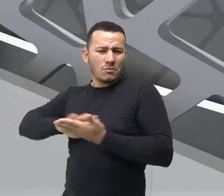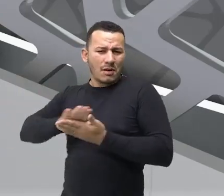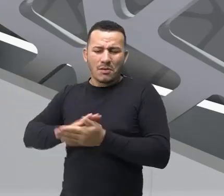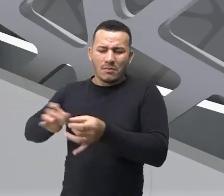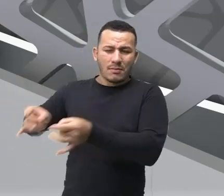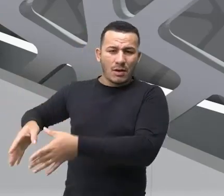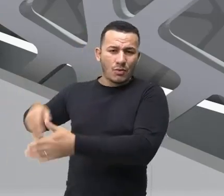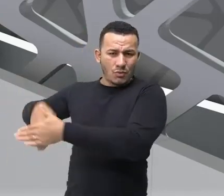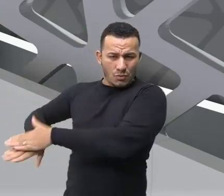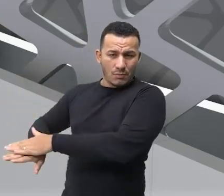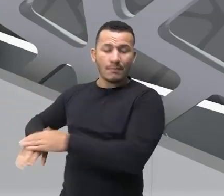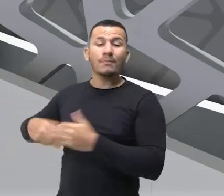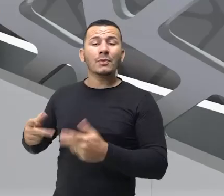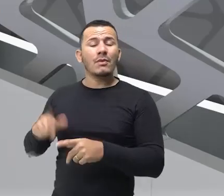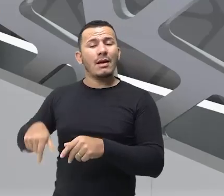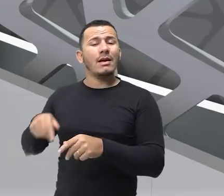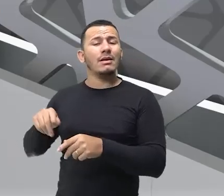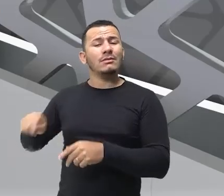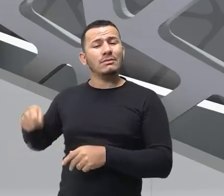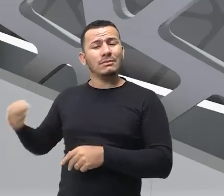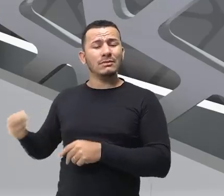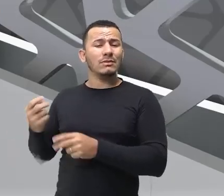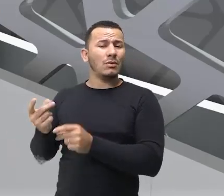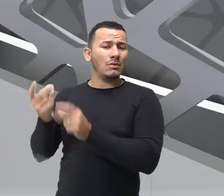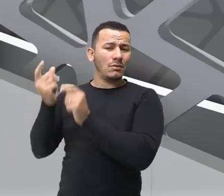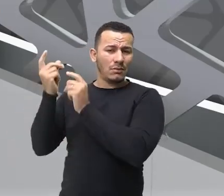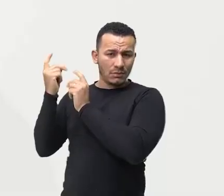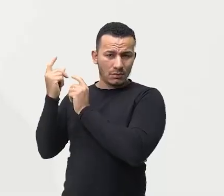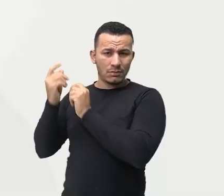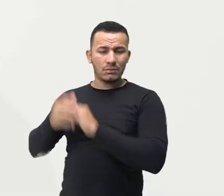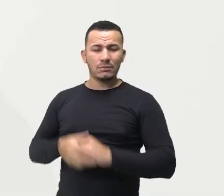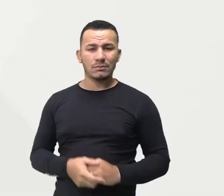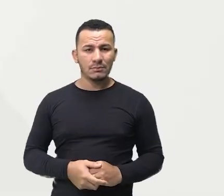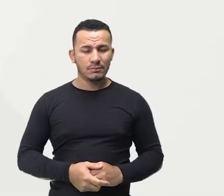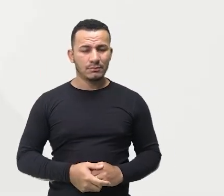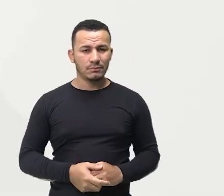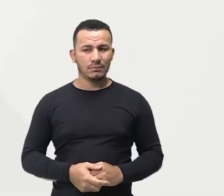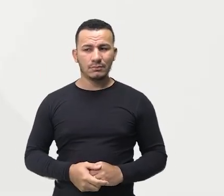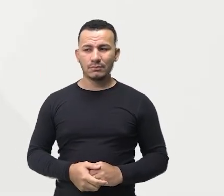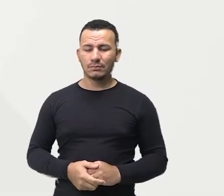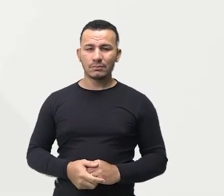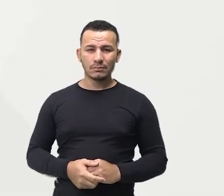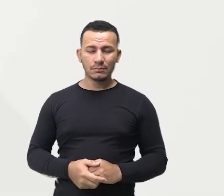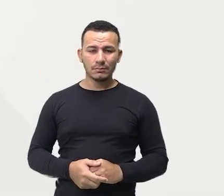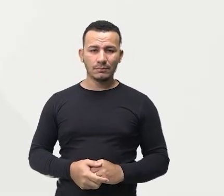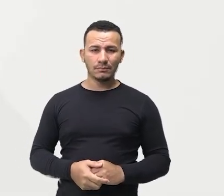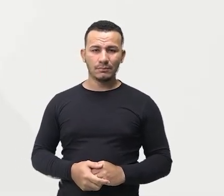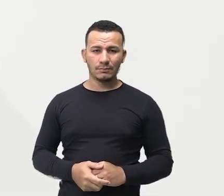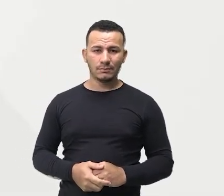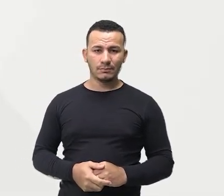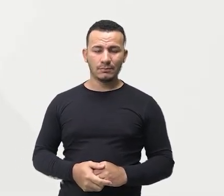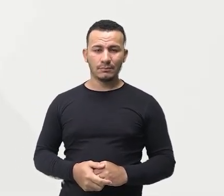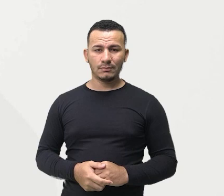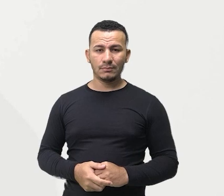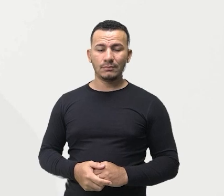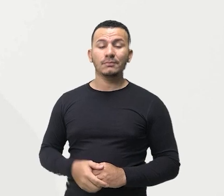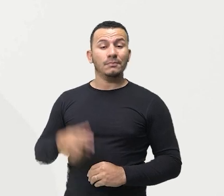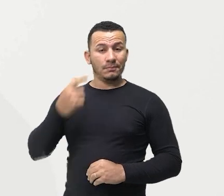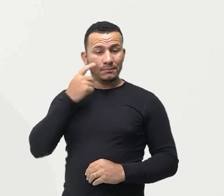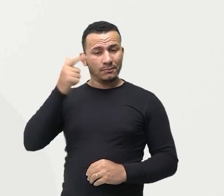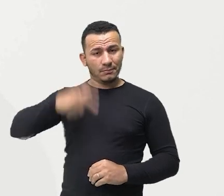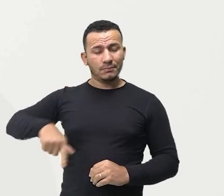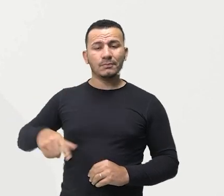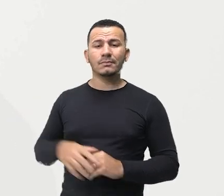a ideia de algo antigo. Continuando aí os nossos versos, voltando ao nosso texto. Olha só, o que ele diz?